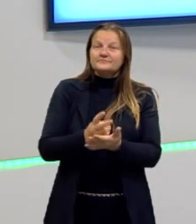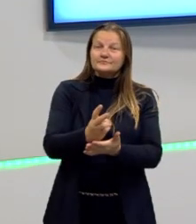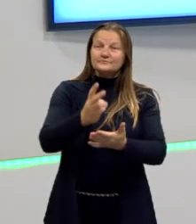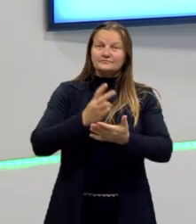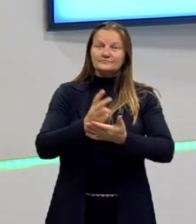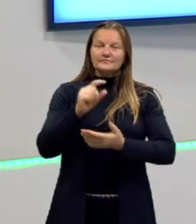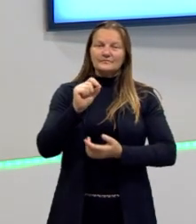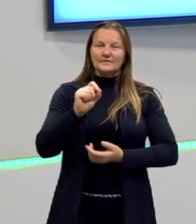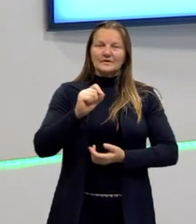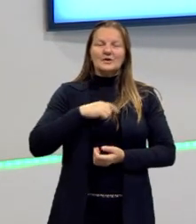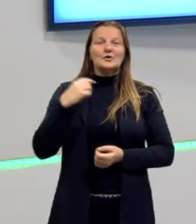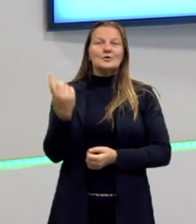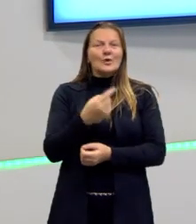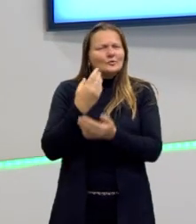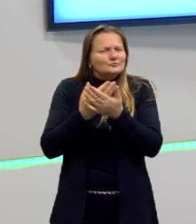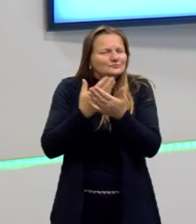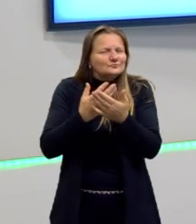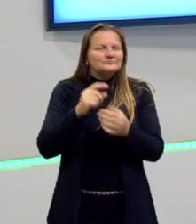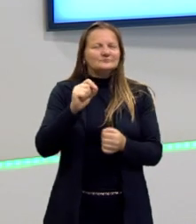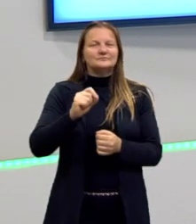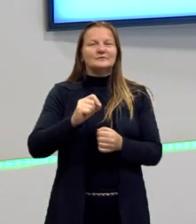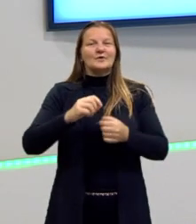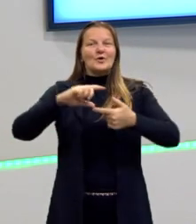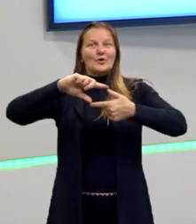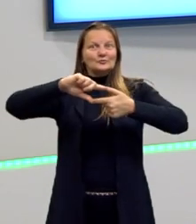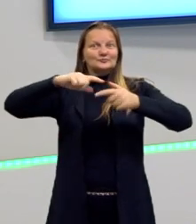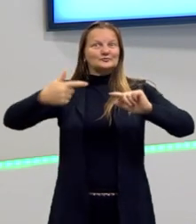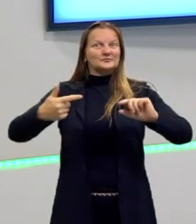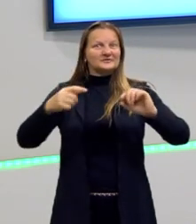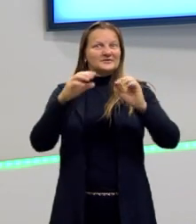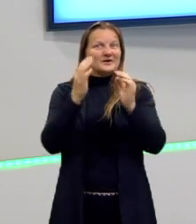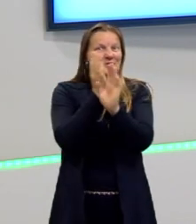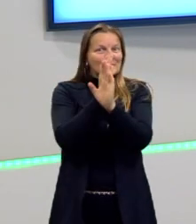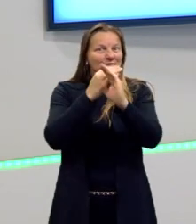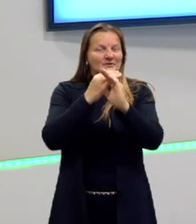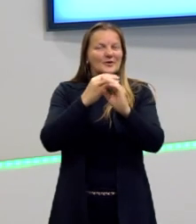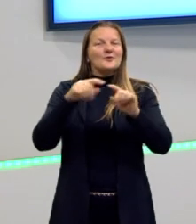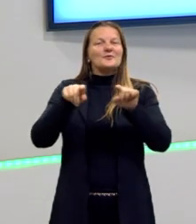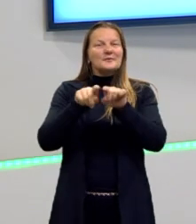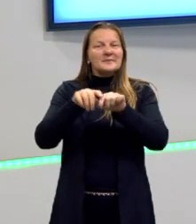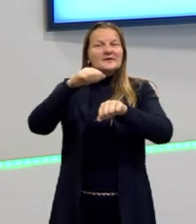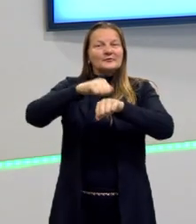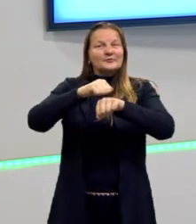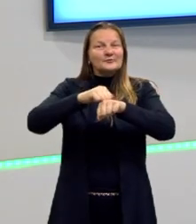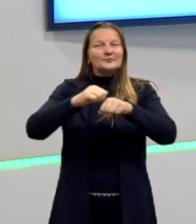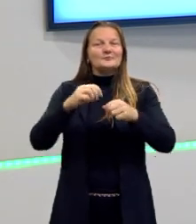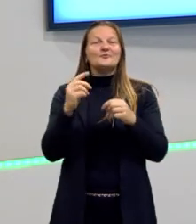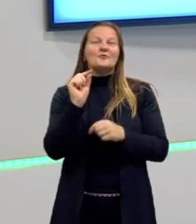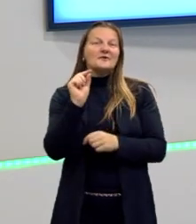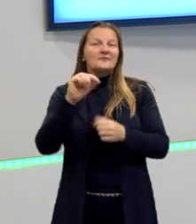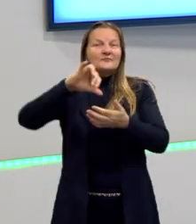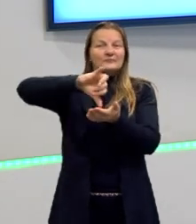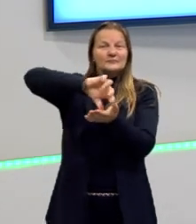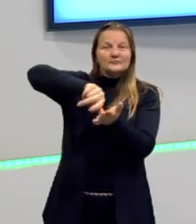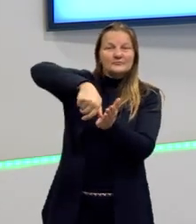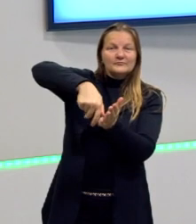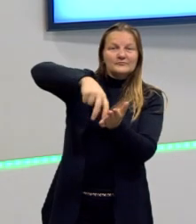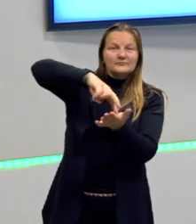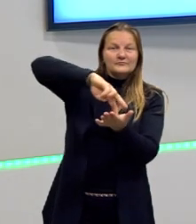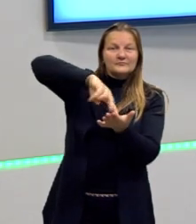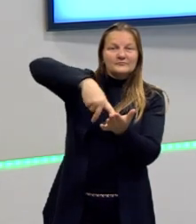continuidade nos nossos estudos aí da geometria espacial e dos sólidos de revolução então agora nós vamos para a nossa o